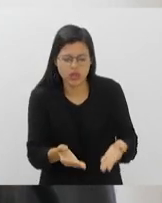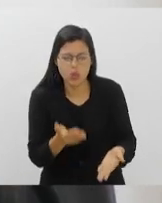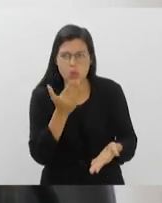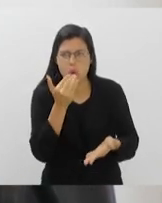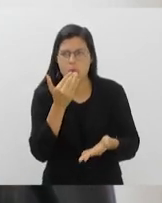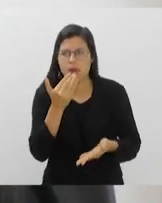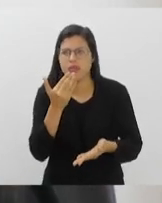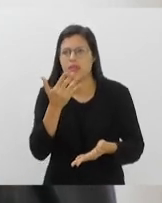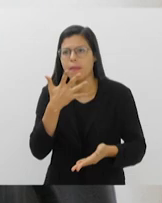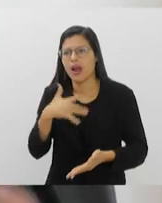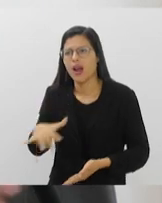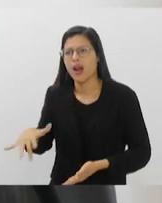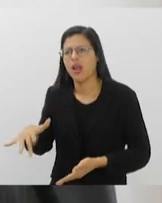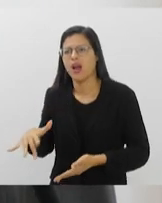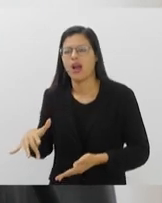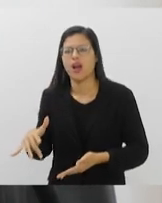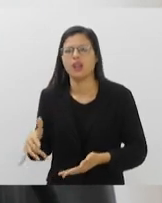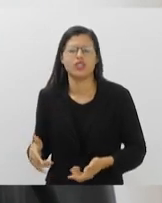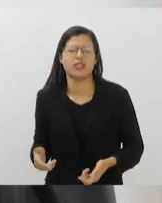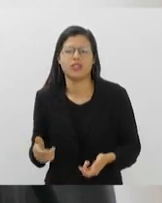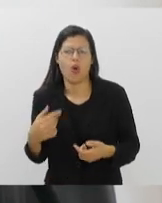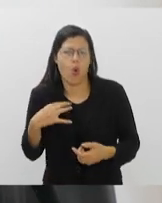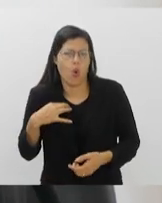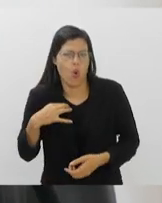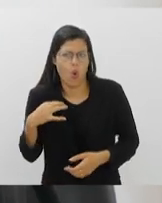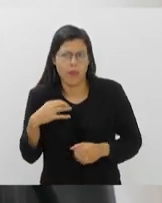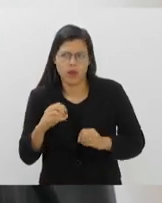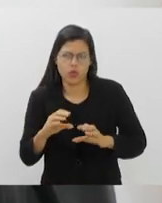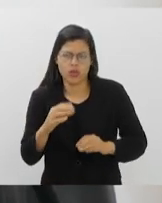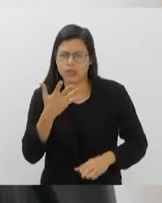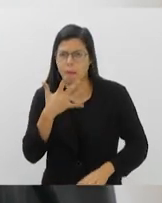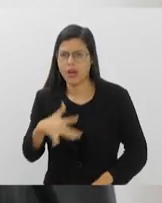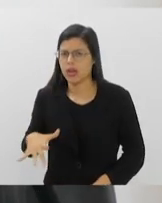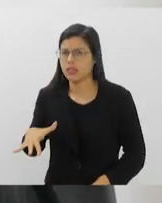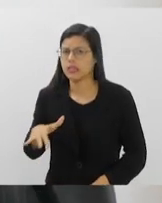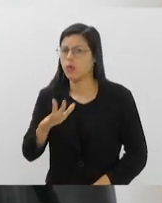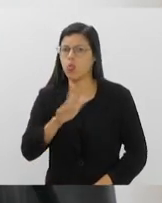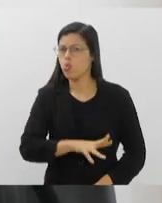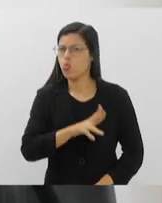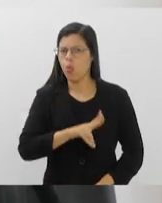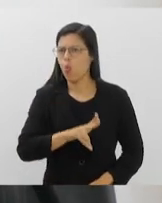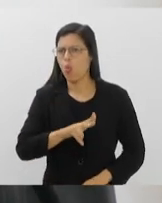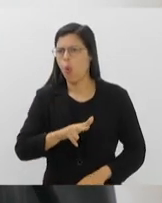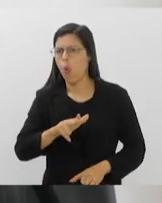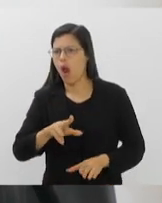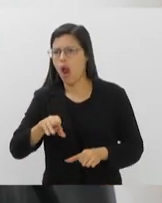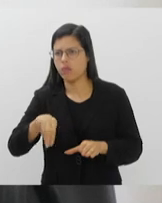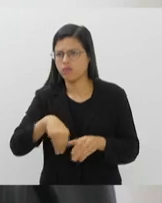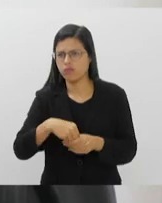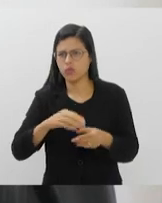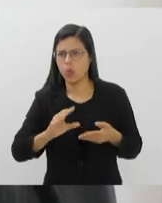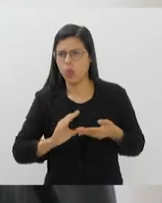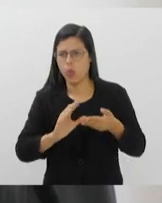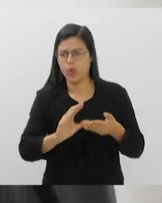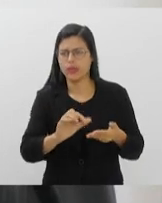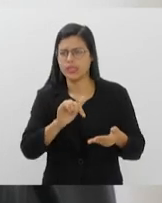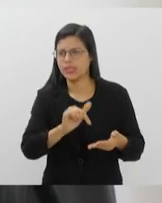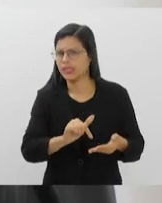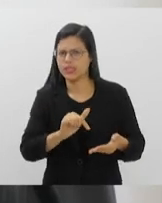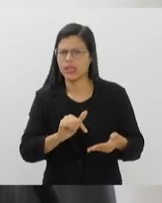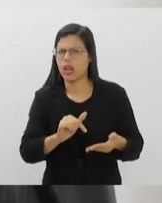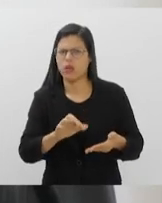dando cobertor para criança roupa educação PR criança então não é no Conselho Municipal de direito da criança que ele deve